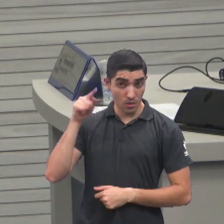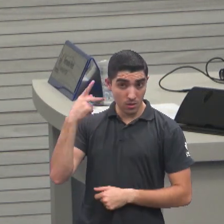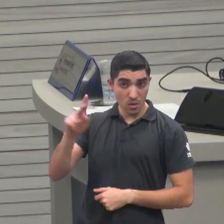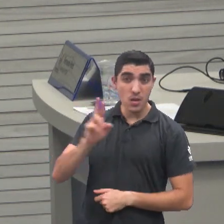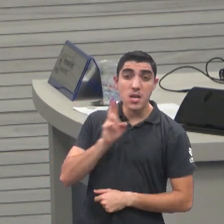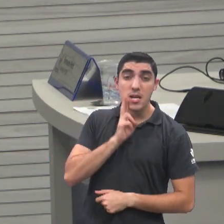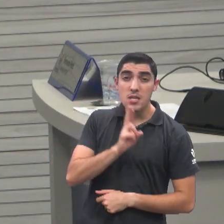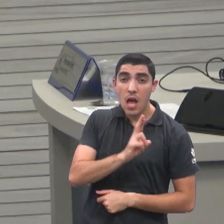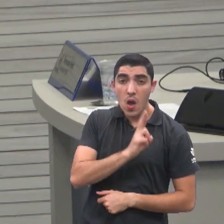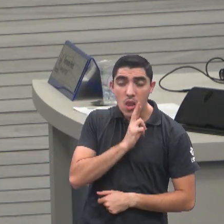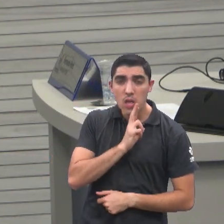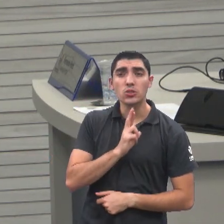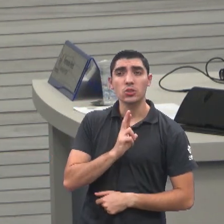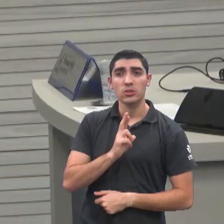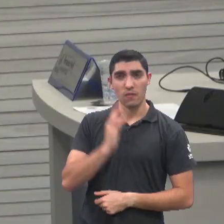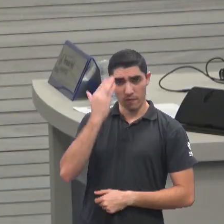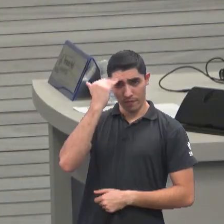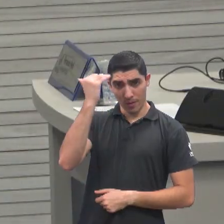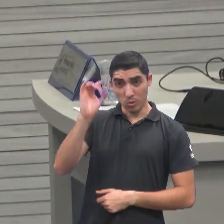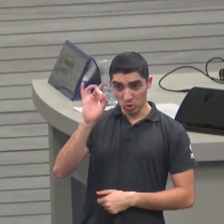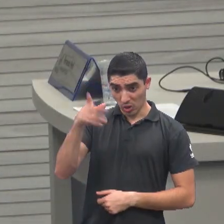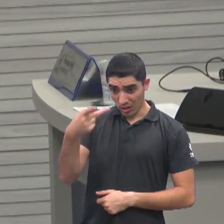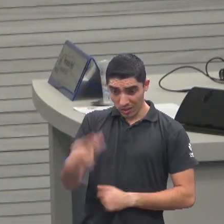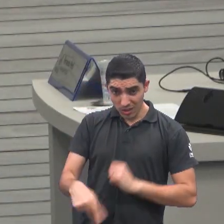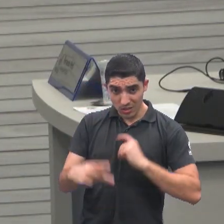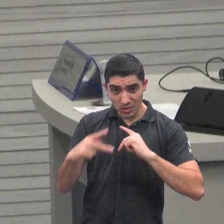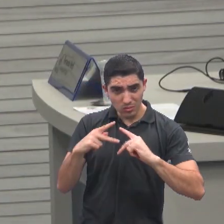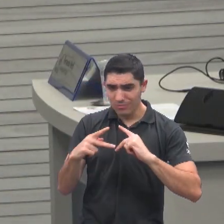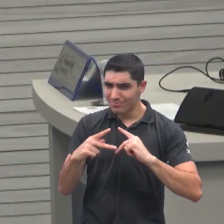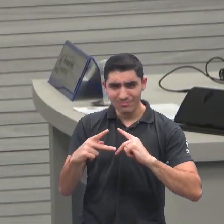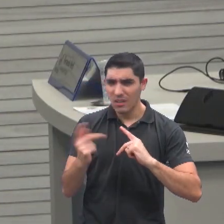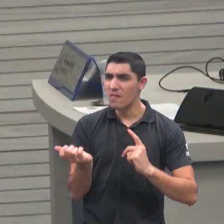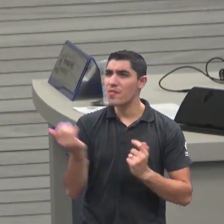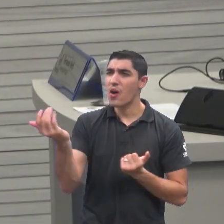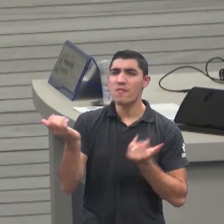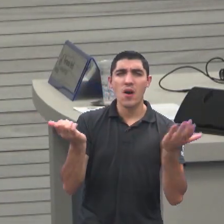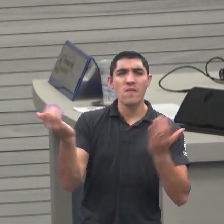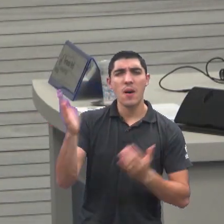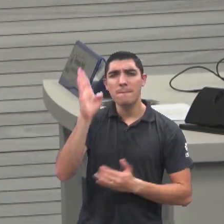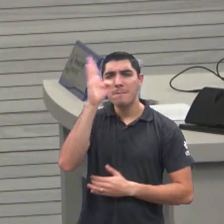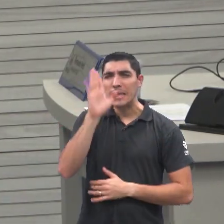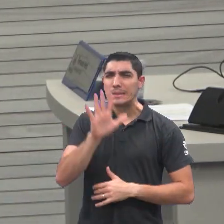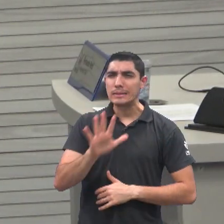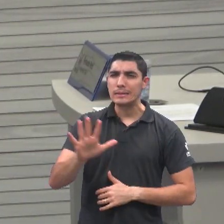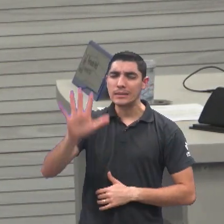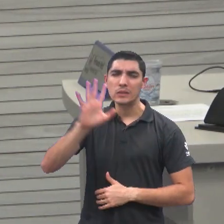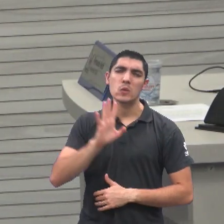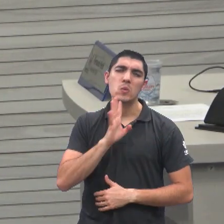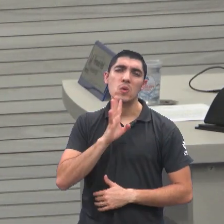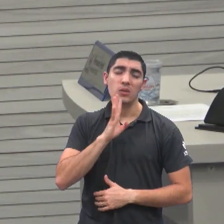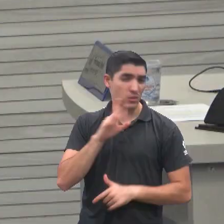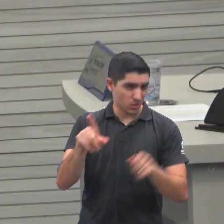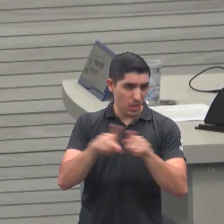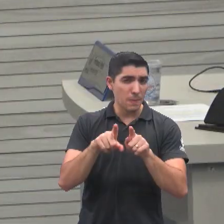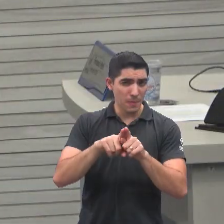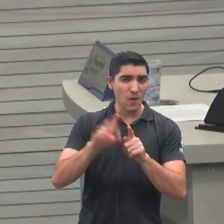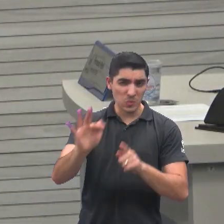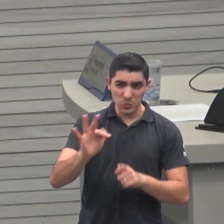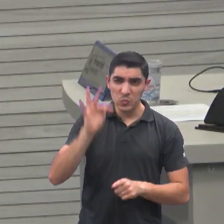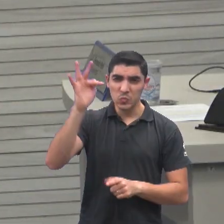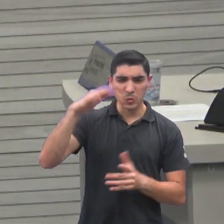só em São José dos Campos, Brasil, tenho certeza que é um sucesso a nível mundial, vai chegar esse